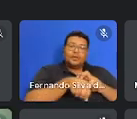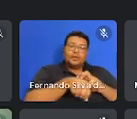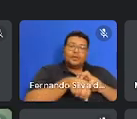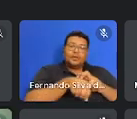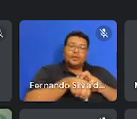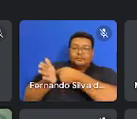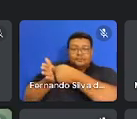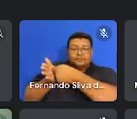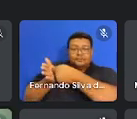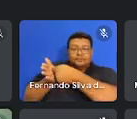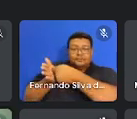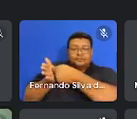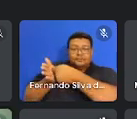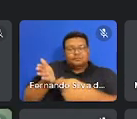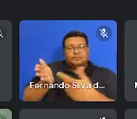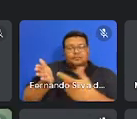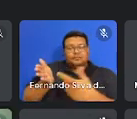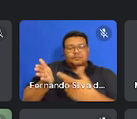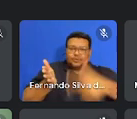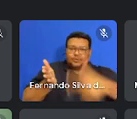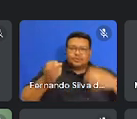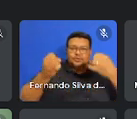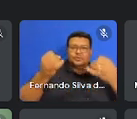Esse aí, tá,